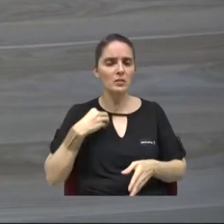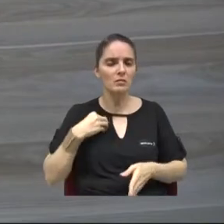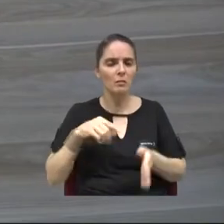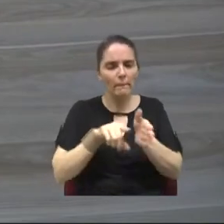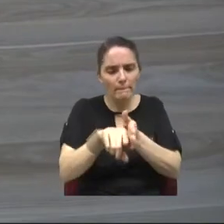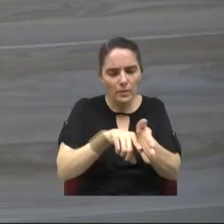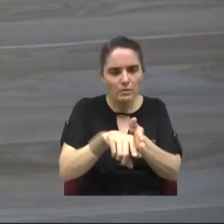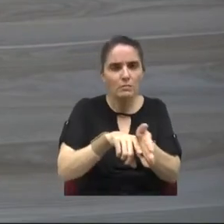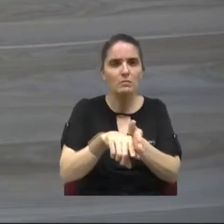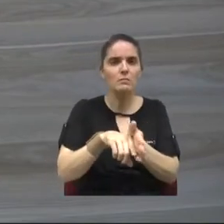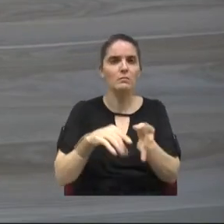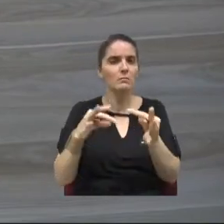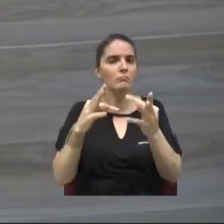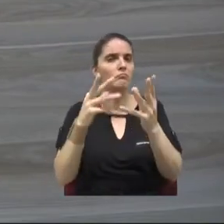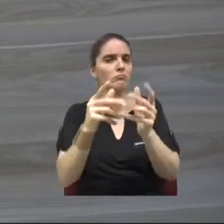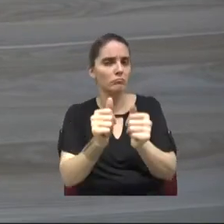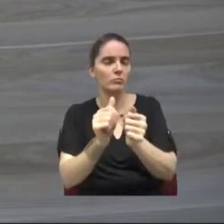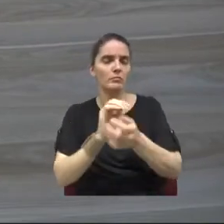de exames.